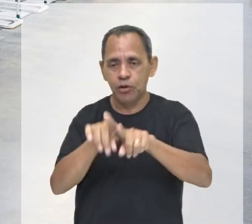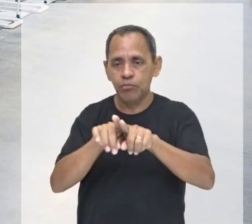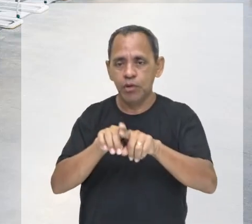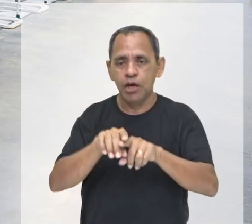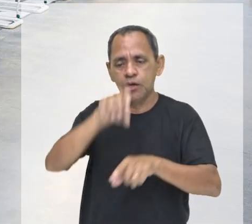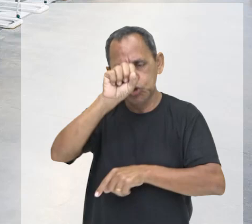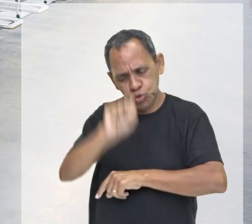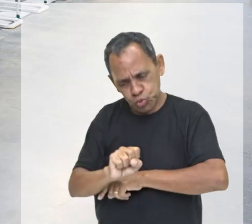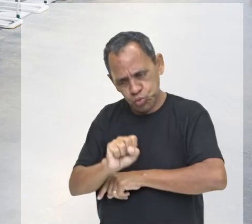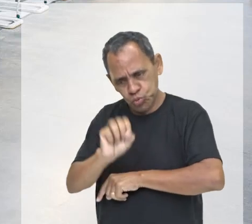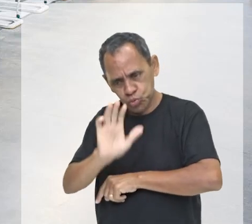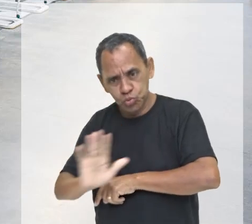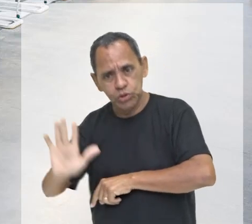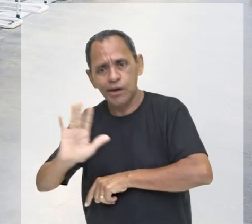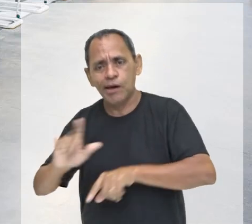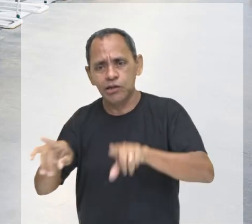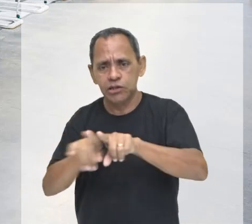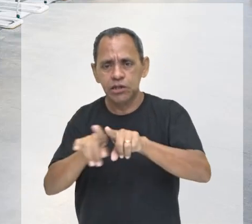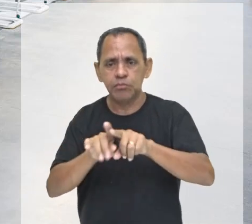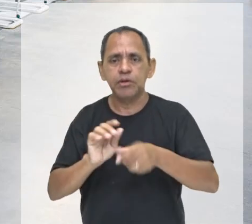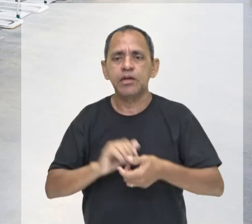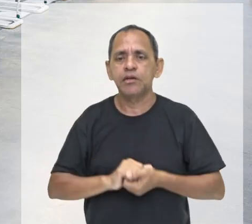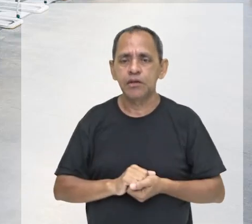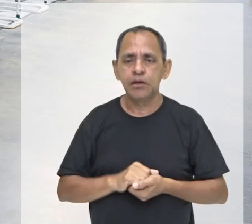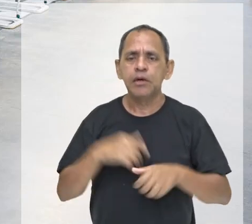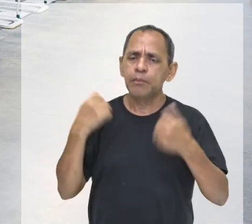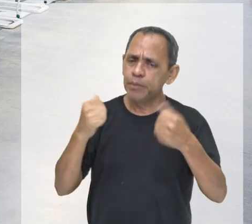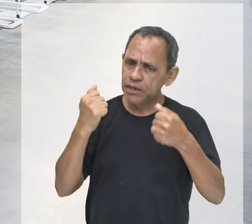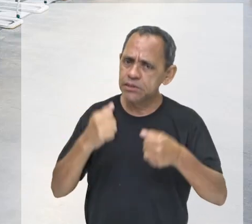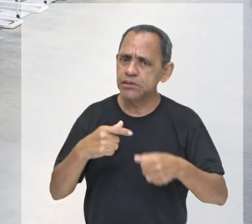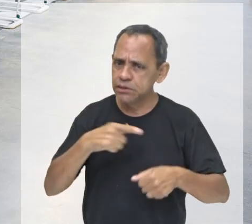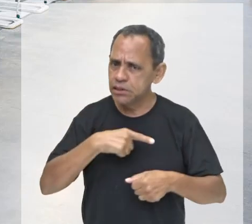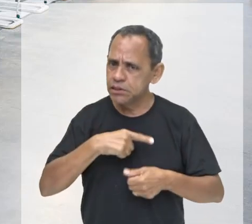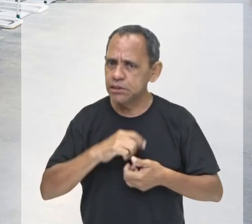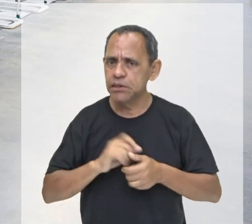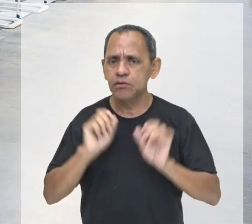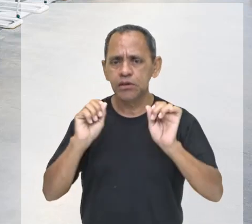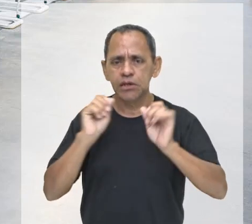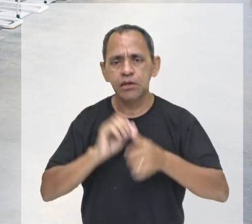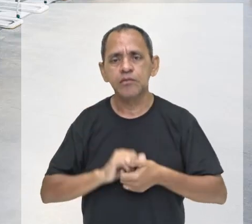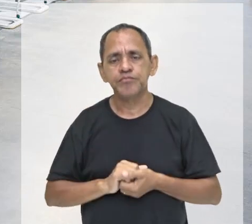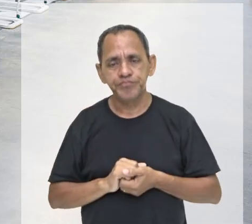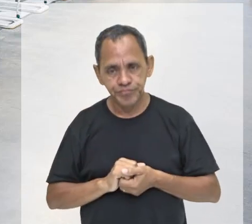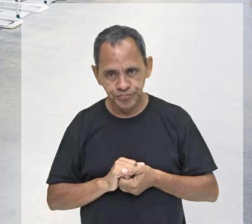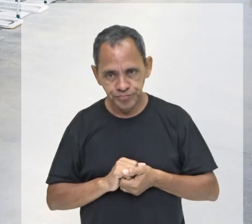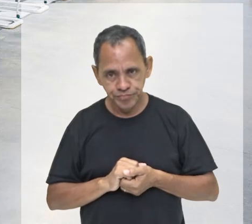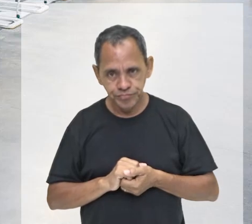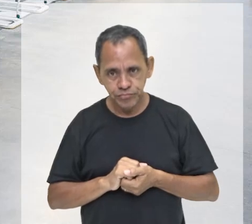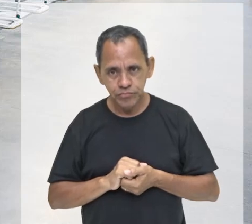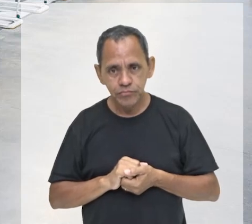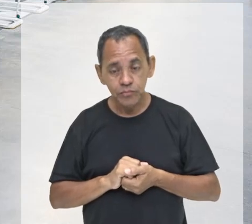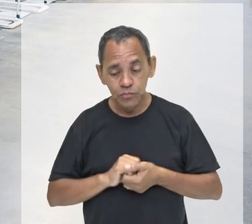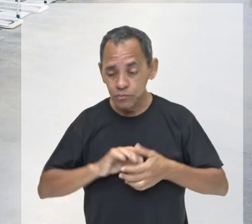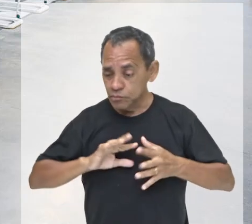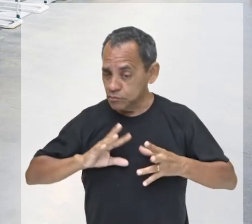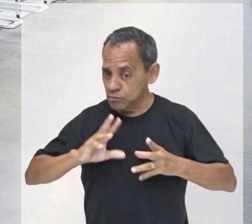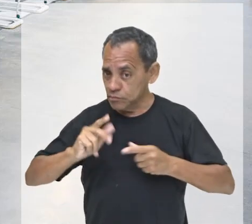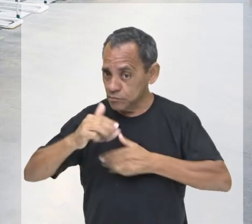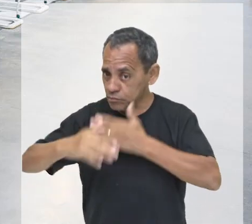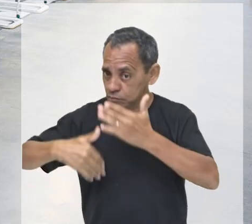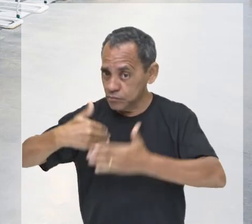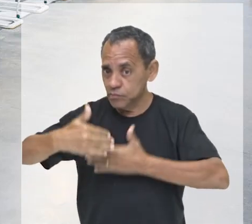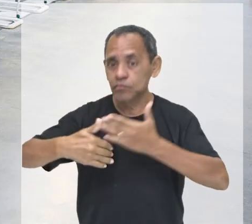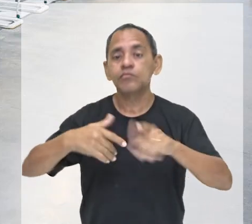tá? Então, a gente observa realmente aí a necessidade de a gente necessitar aí, de precisar, né, de todo esse